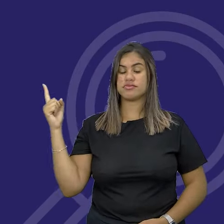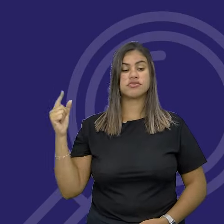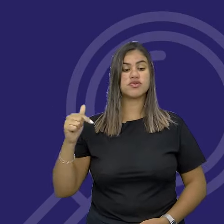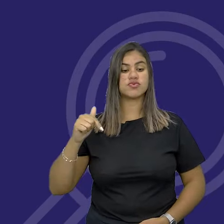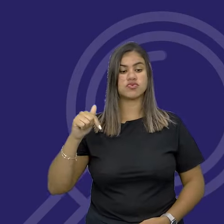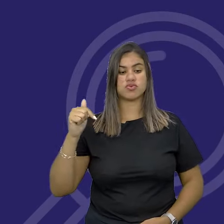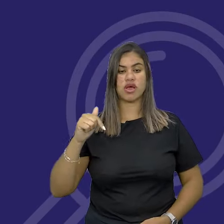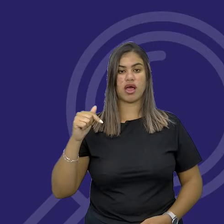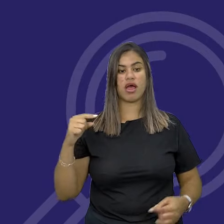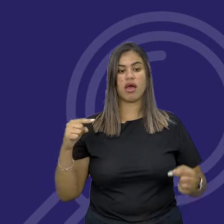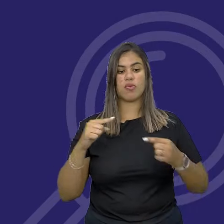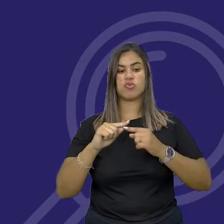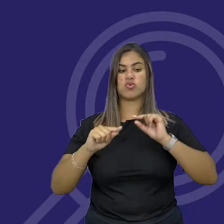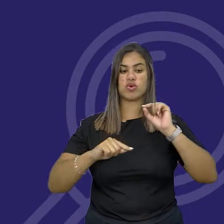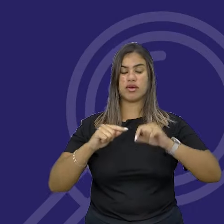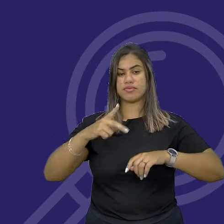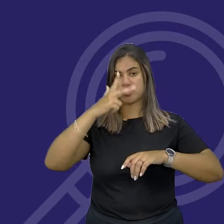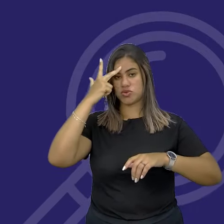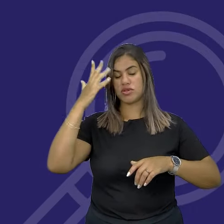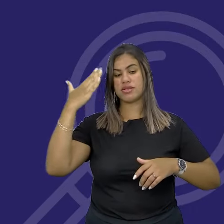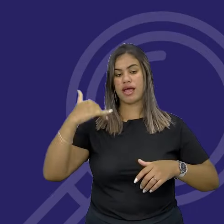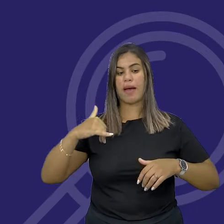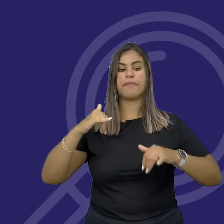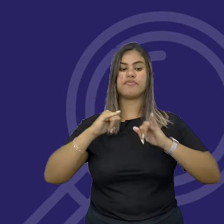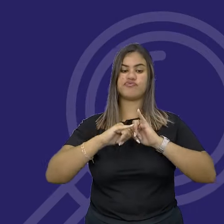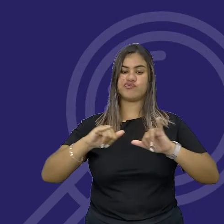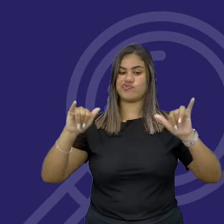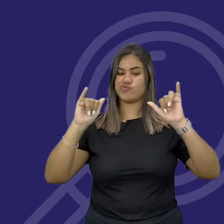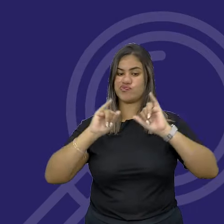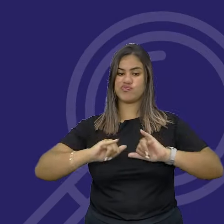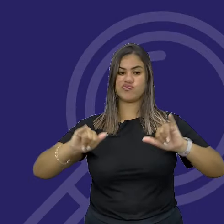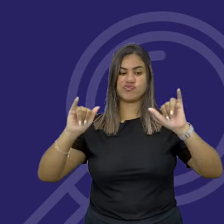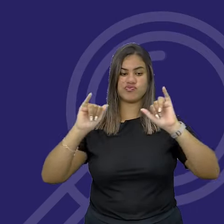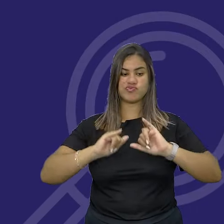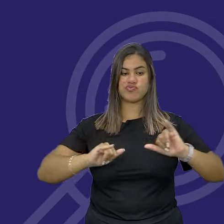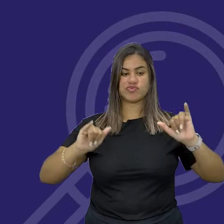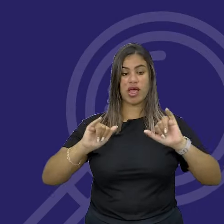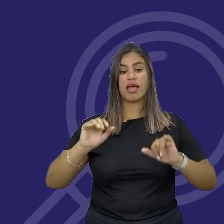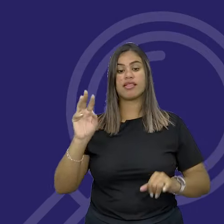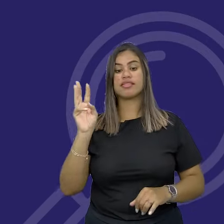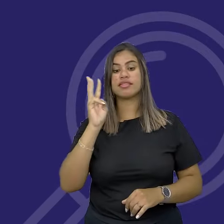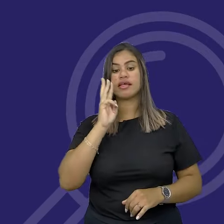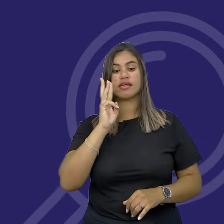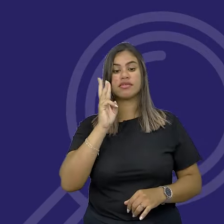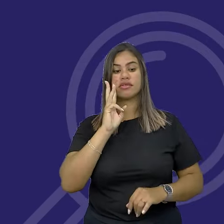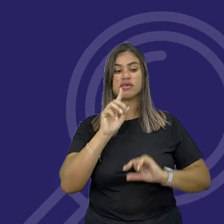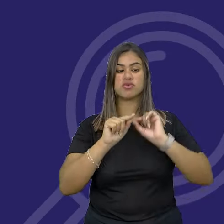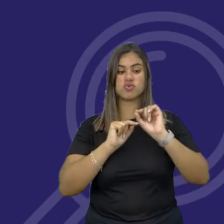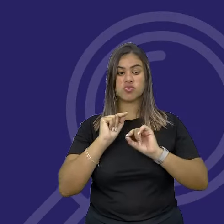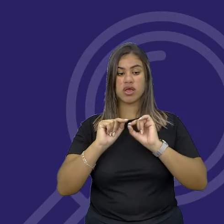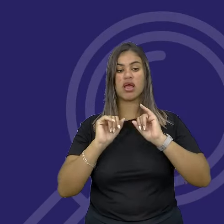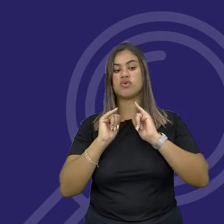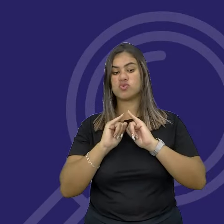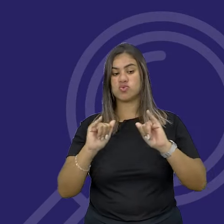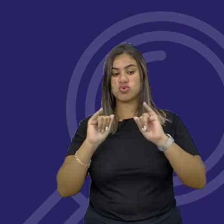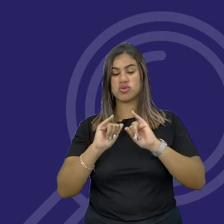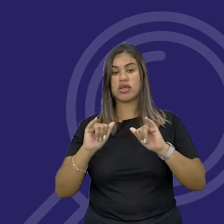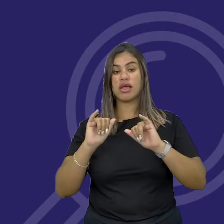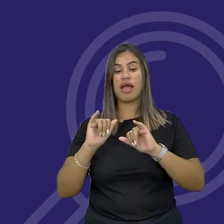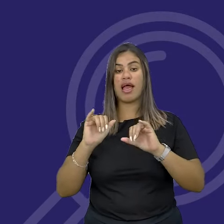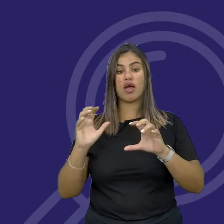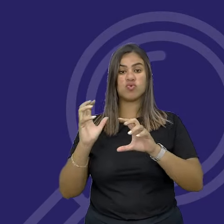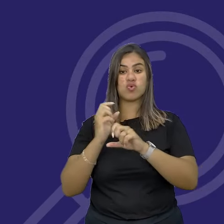pessoas ficaram sabendo de uma notícia, na terça cada uma contou para mais 10, na quarta essas contaram para, cada uma